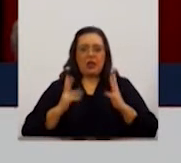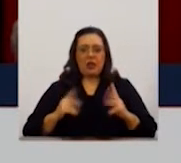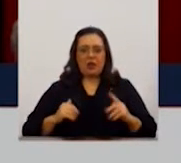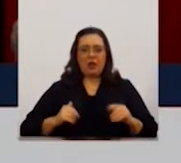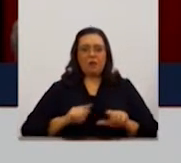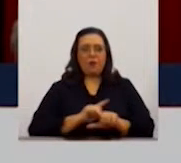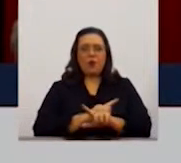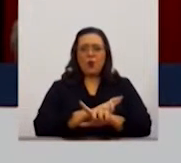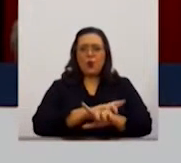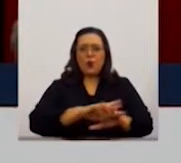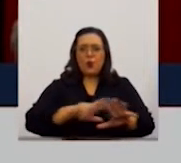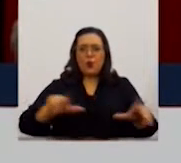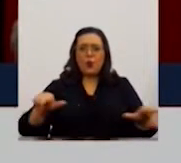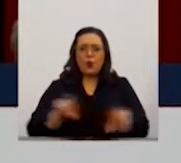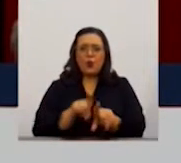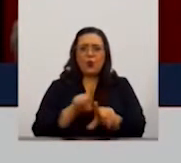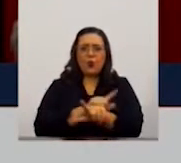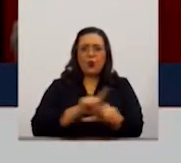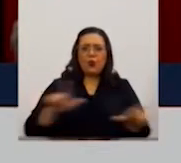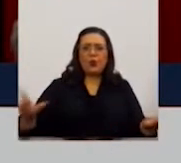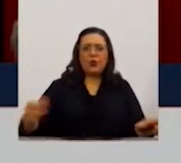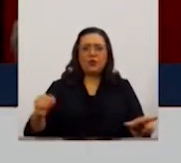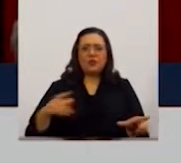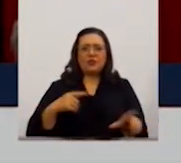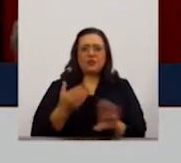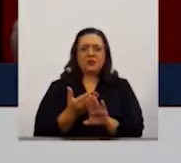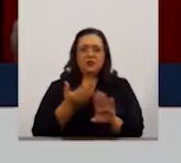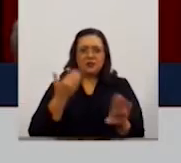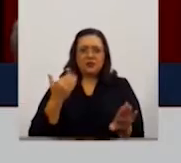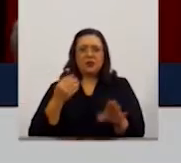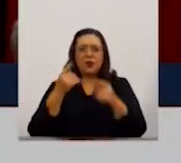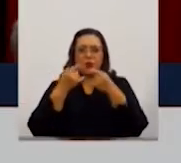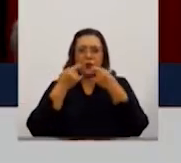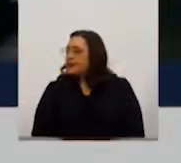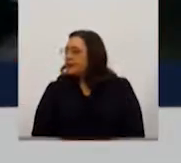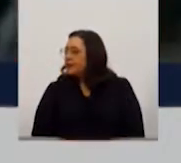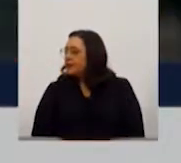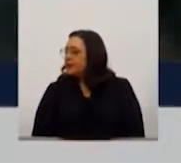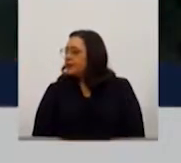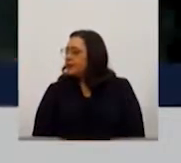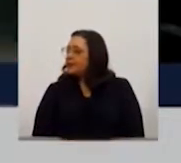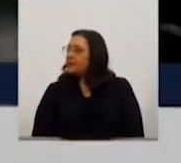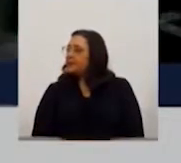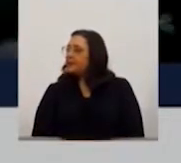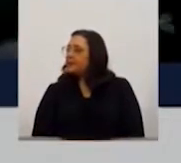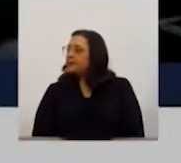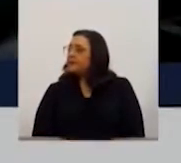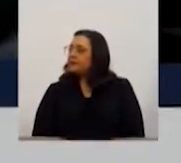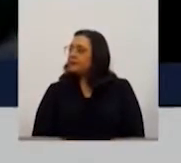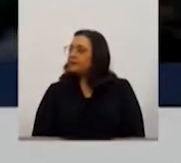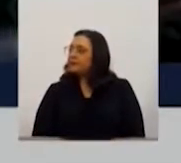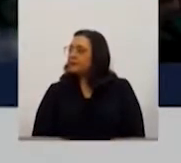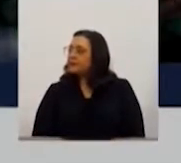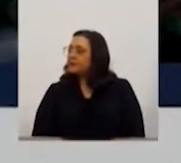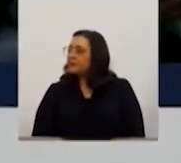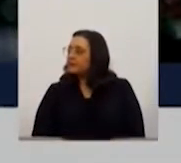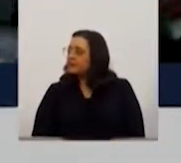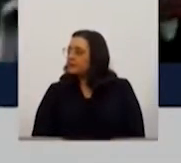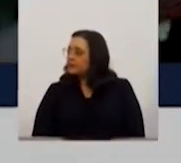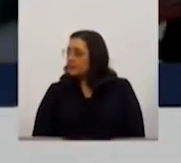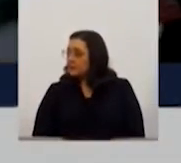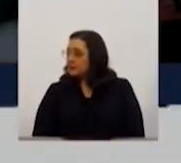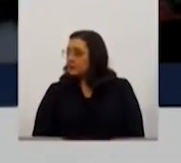sendo respeitado a distanciamento, uso de máscara, etc. A sessão contou com homenagem à Polícia Militar